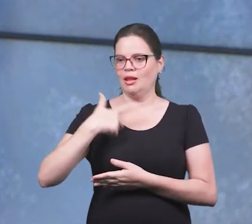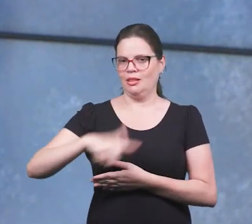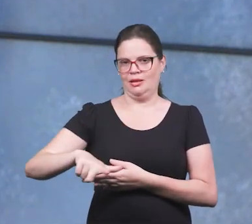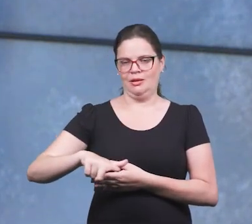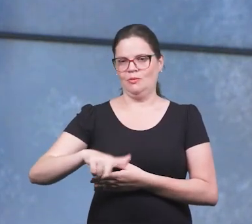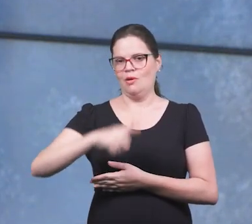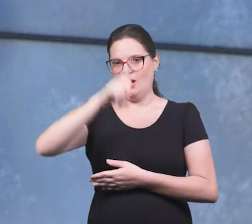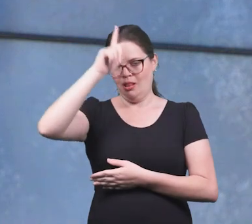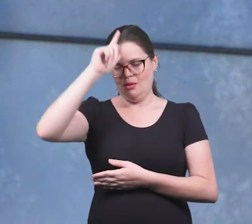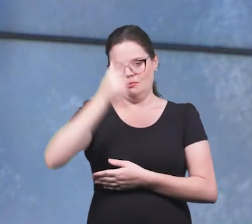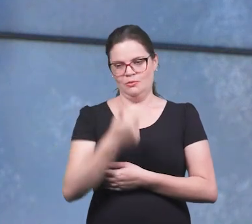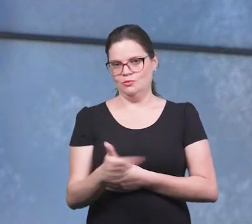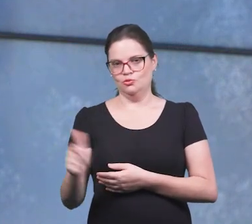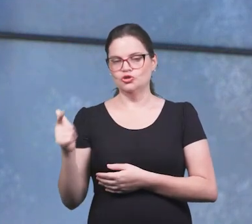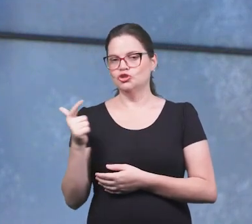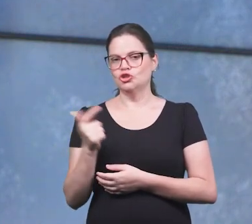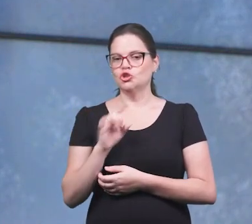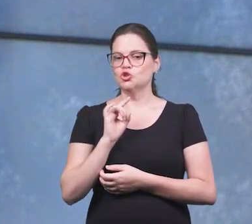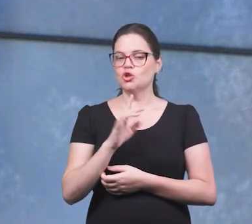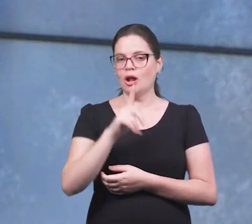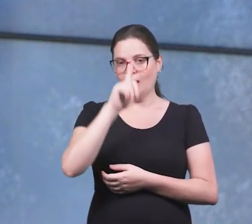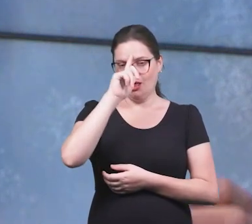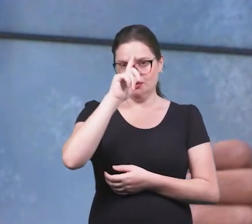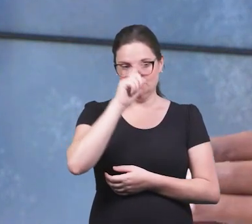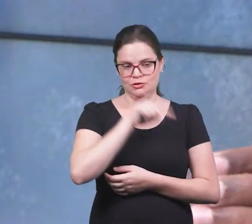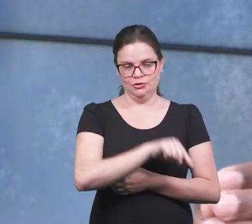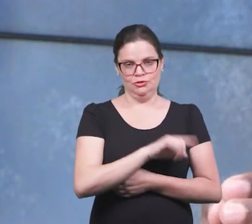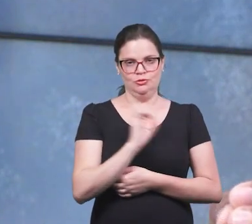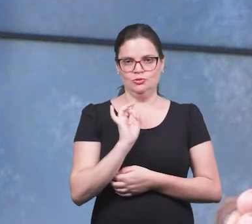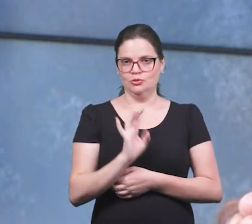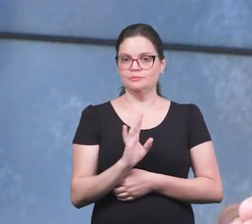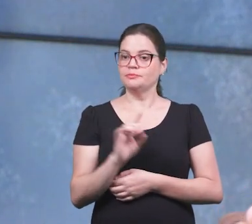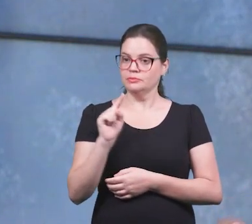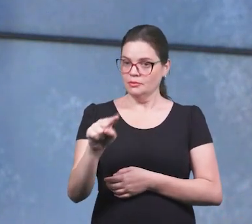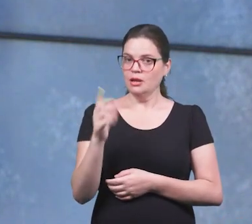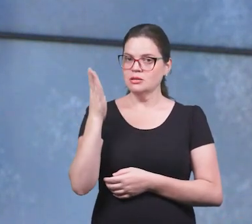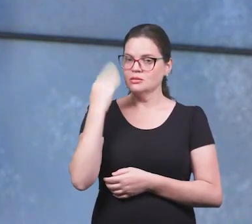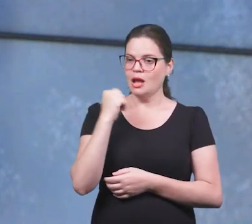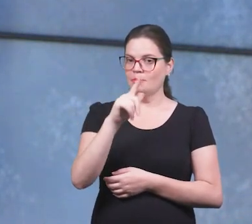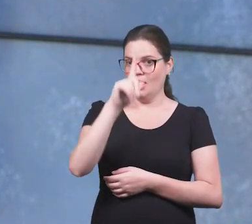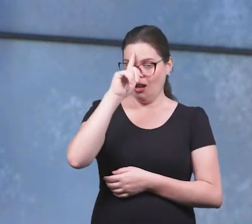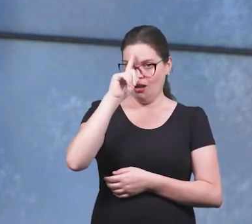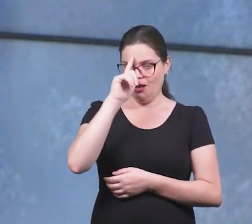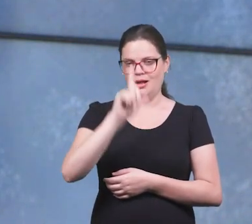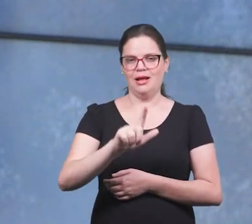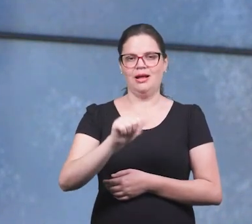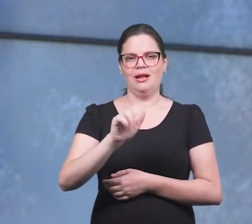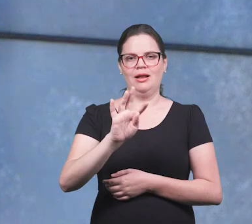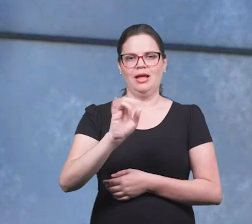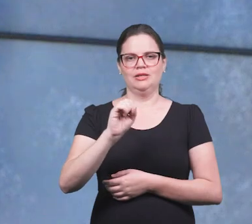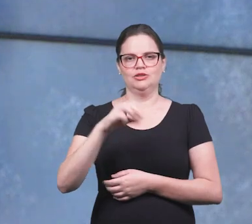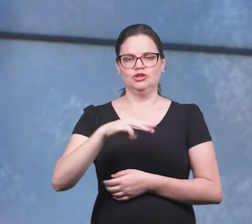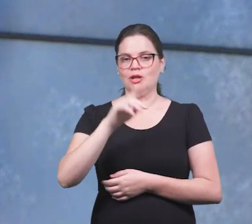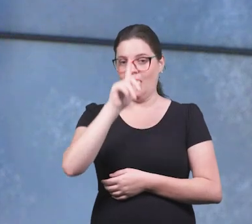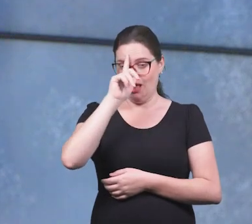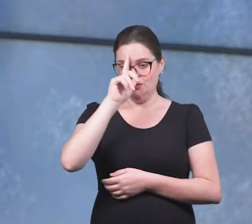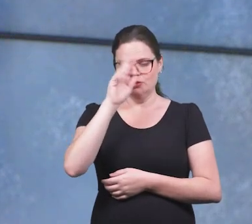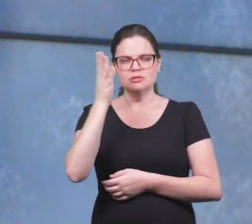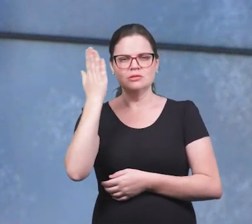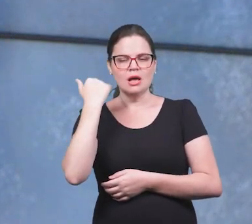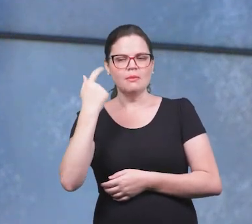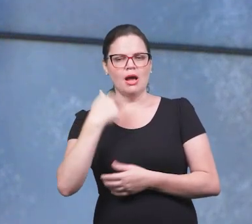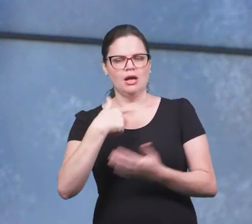alemão, né? Mas ele teve a oportunidade de ler a palavra e começou a perceber que as